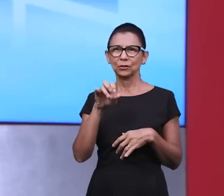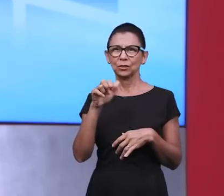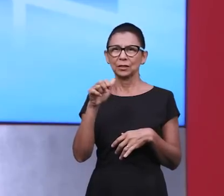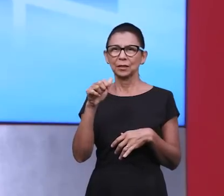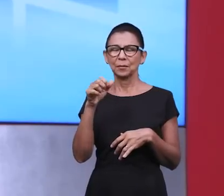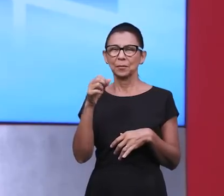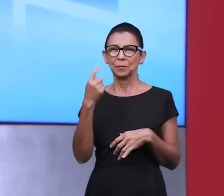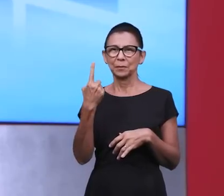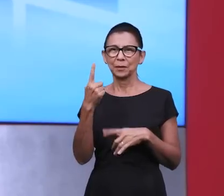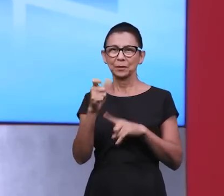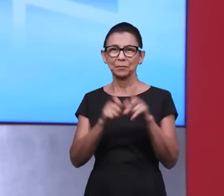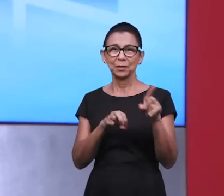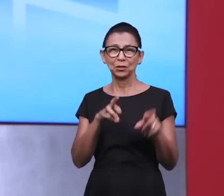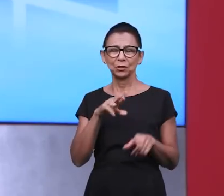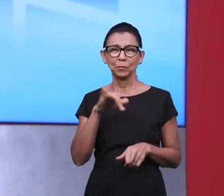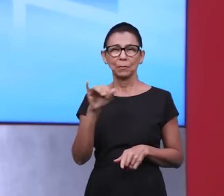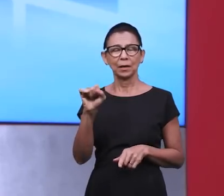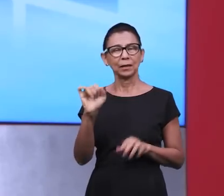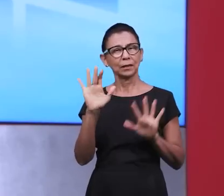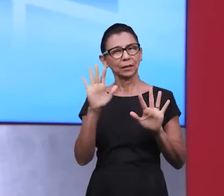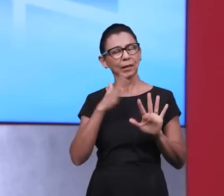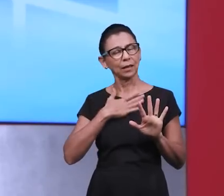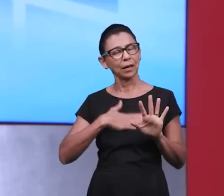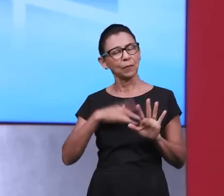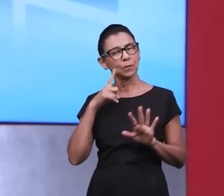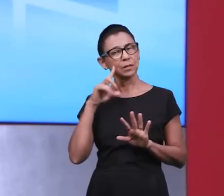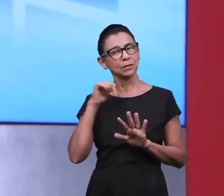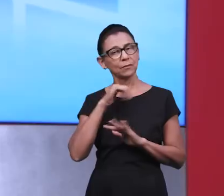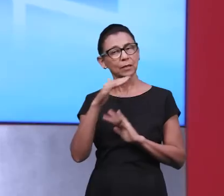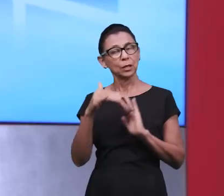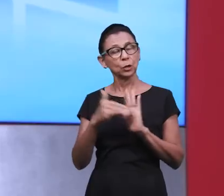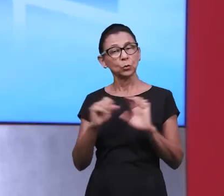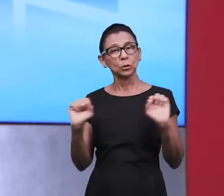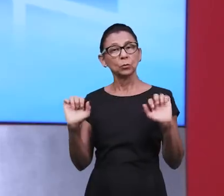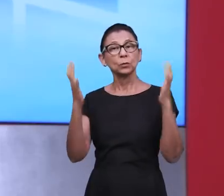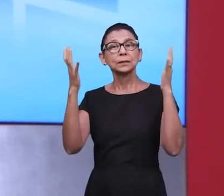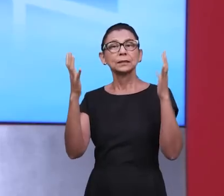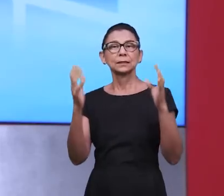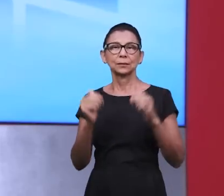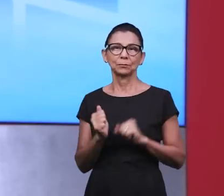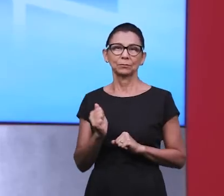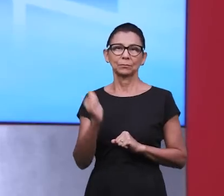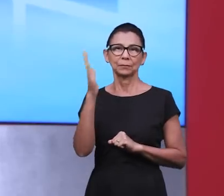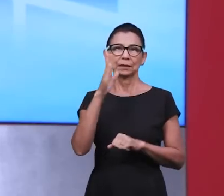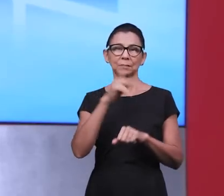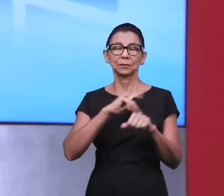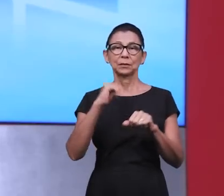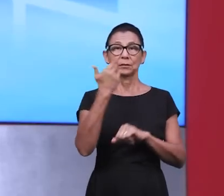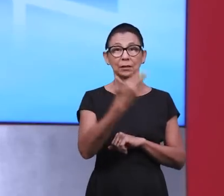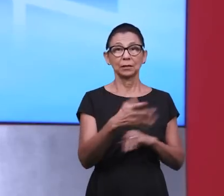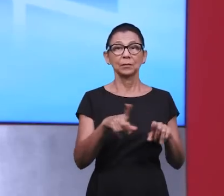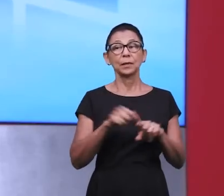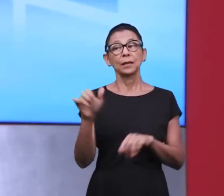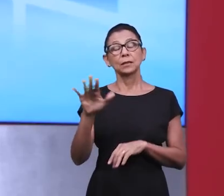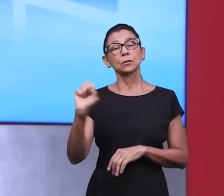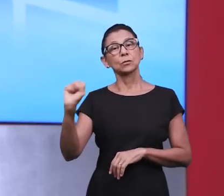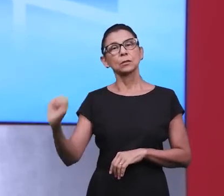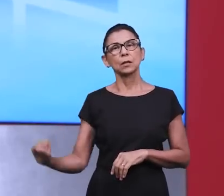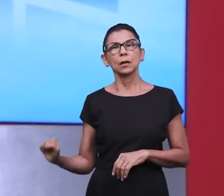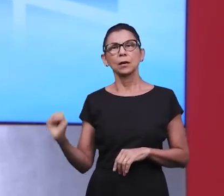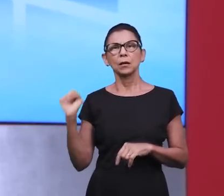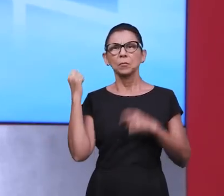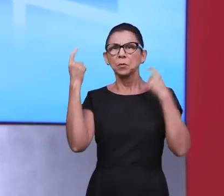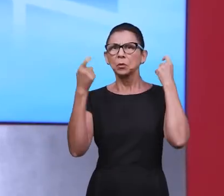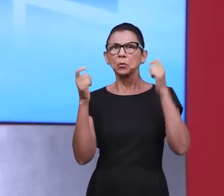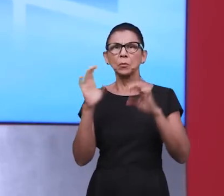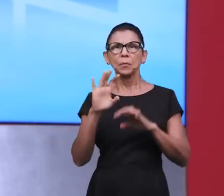tudo que aconteceu no Brasil e no exterior e também sobre a região sudeste, hoje aqui no Manaí News. Não se preocupe, se você